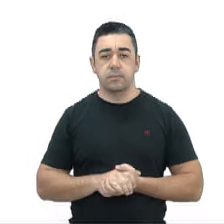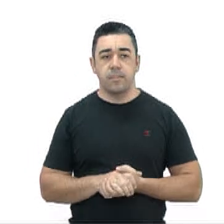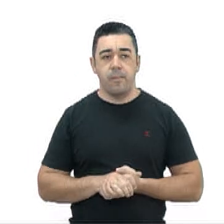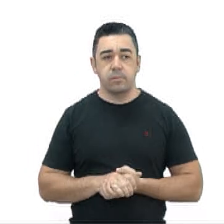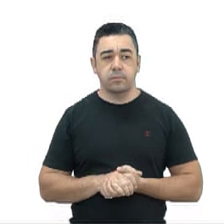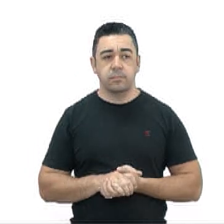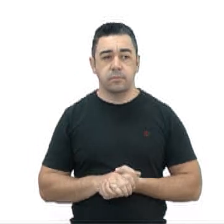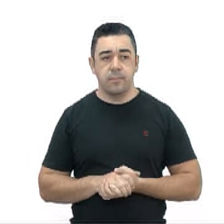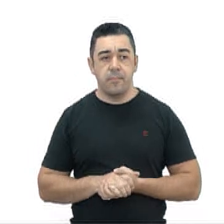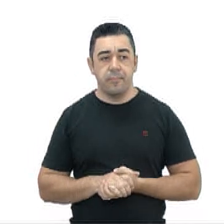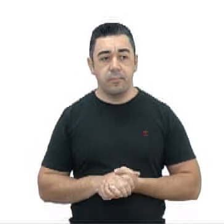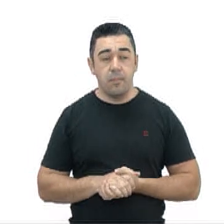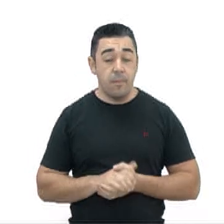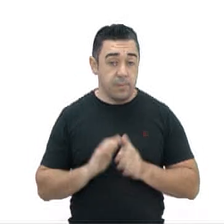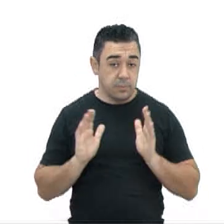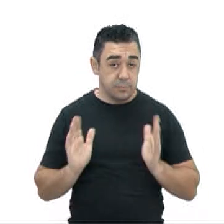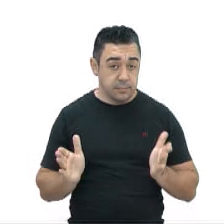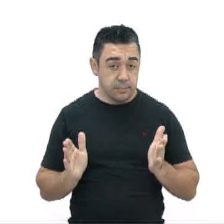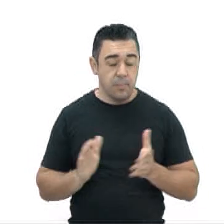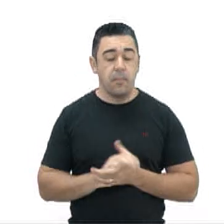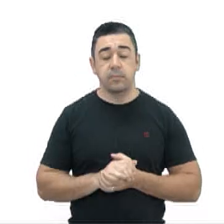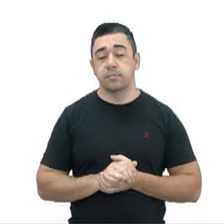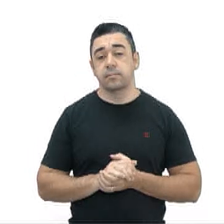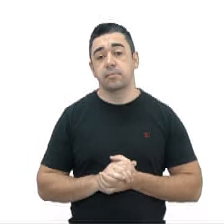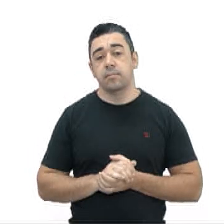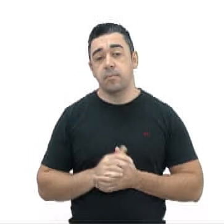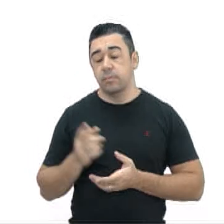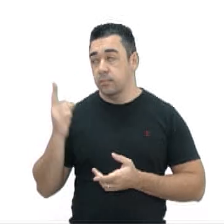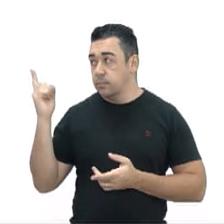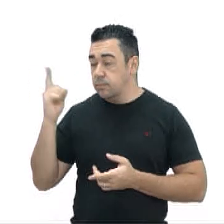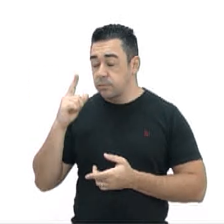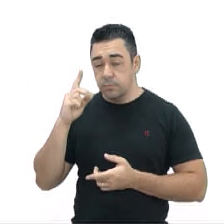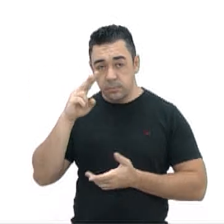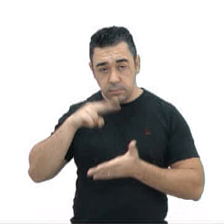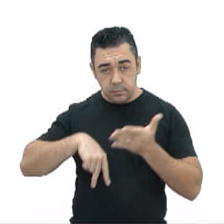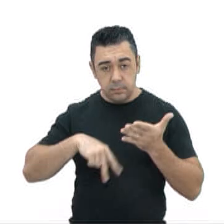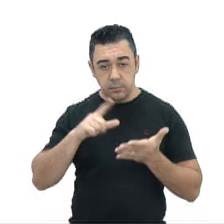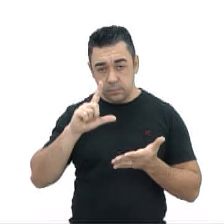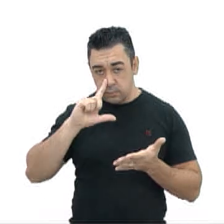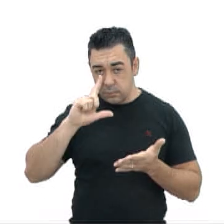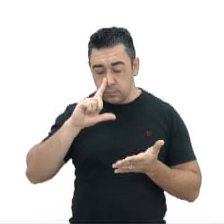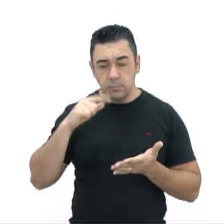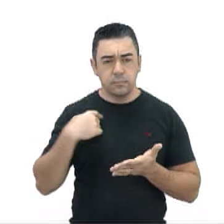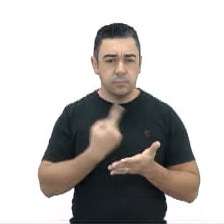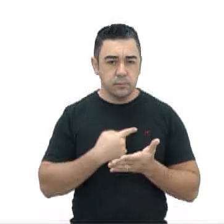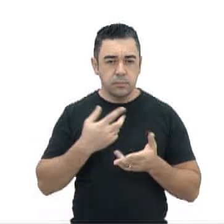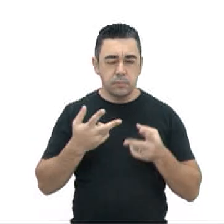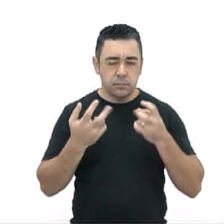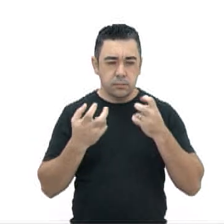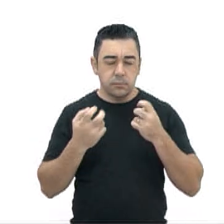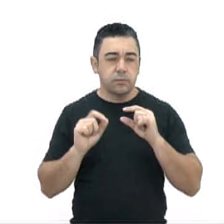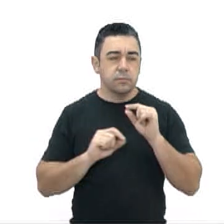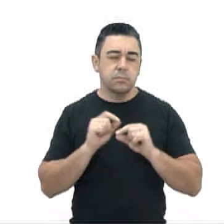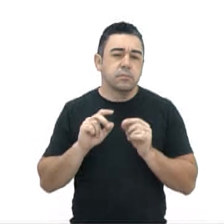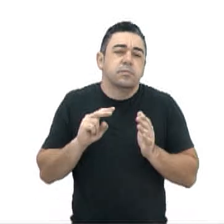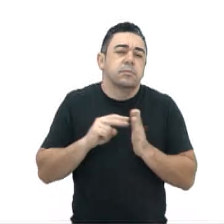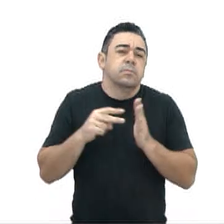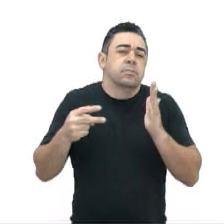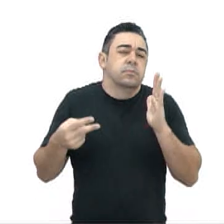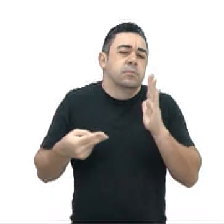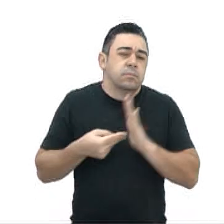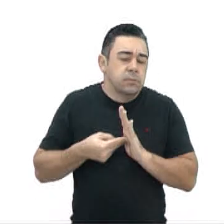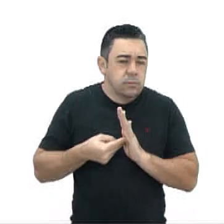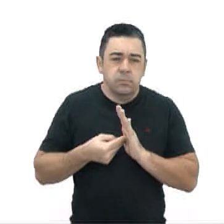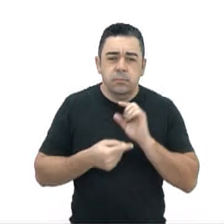9 é igual a 3. Mas trocando isso em miúdos, em coisas que a gente conhece do nosso dia, o que isso